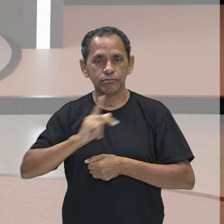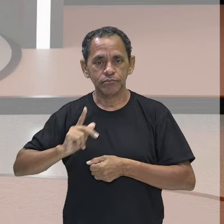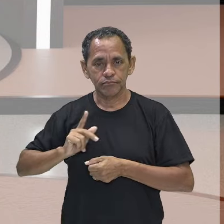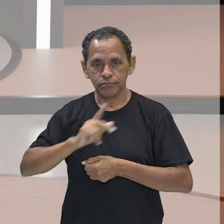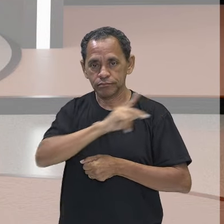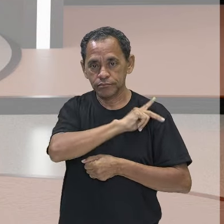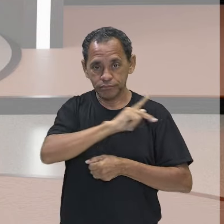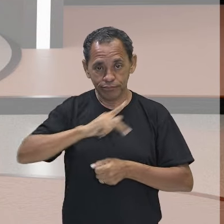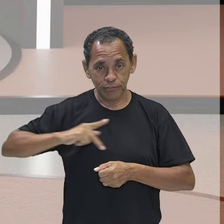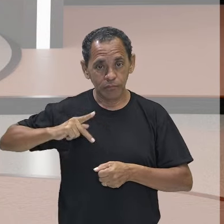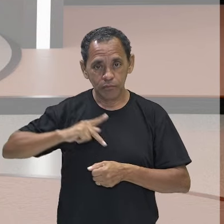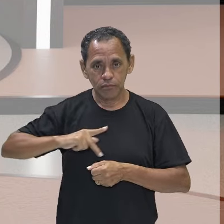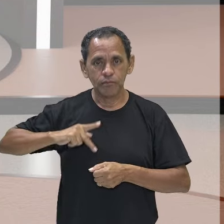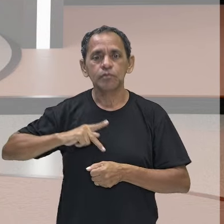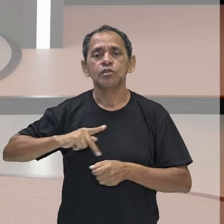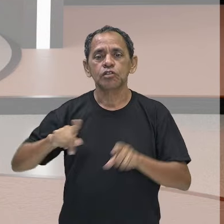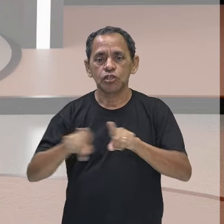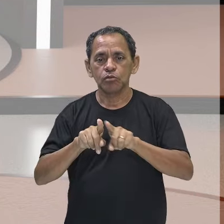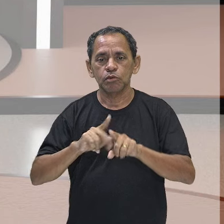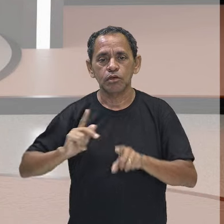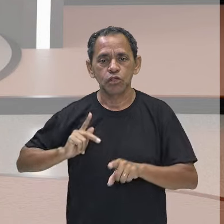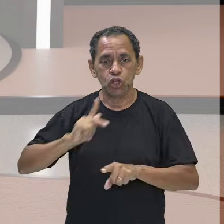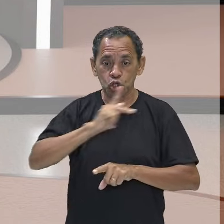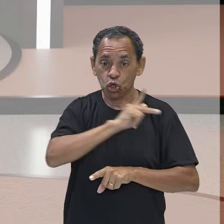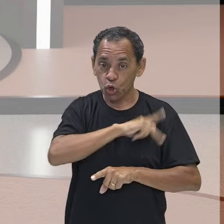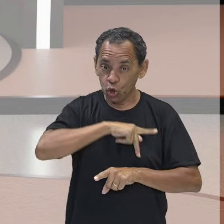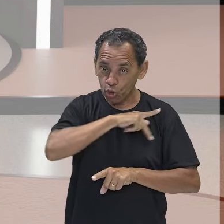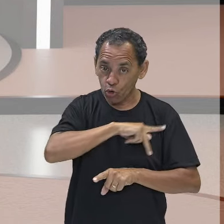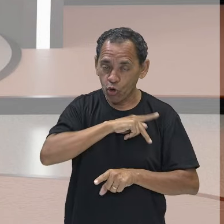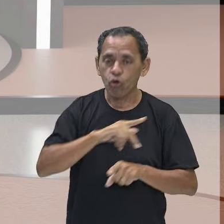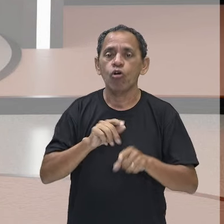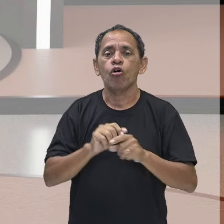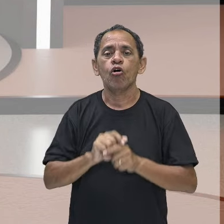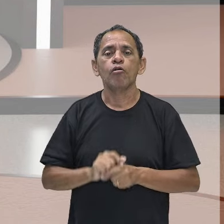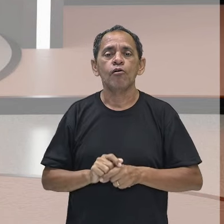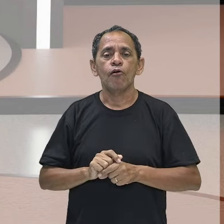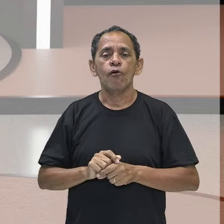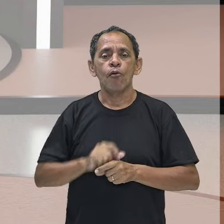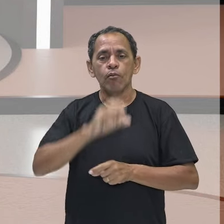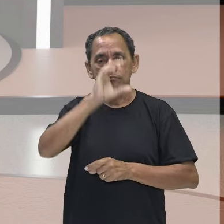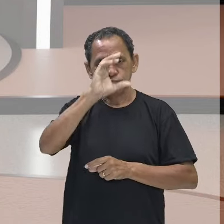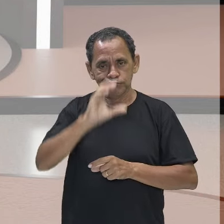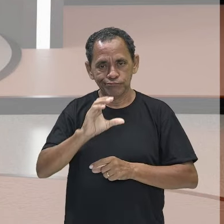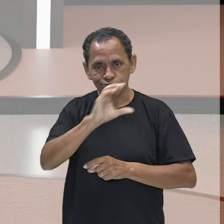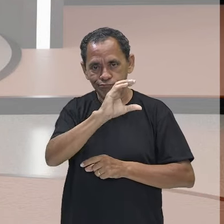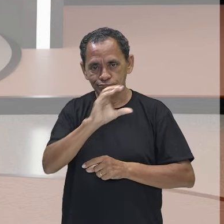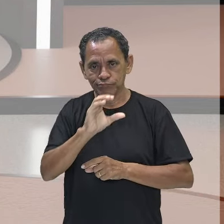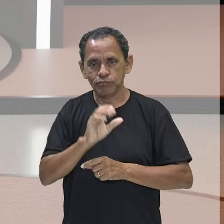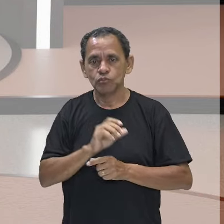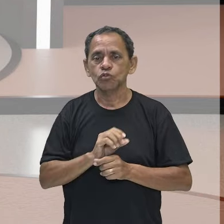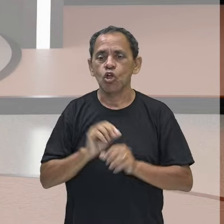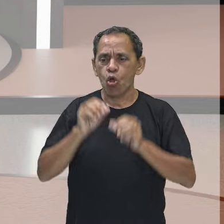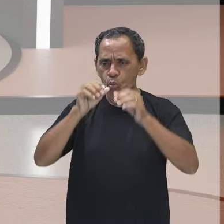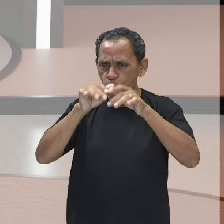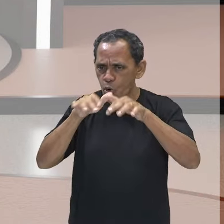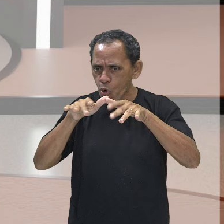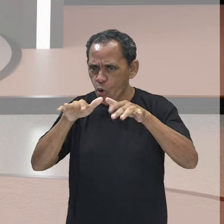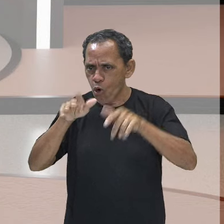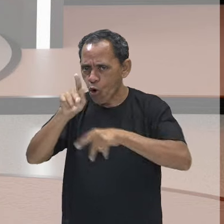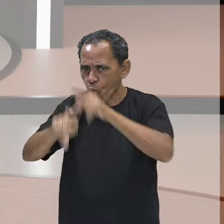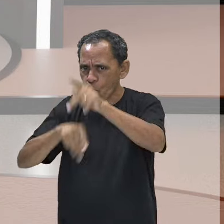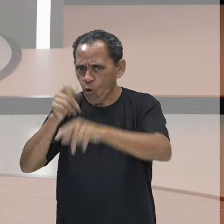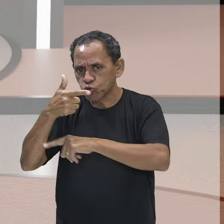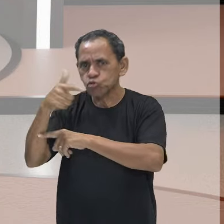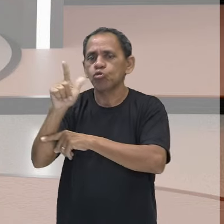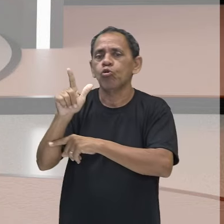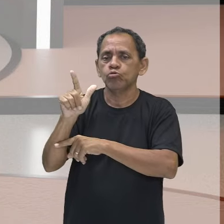a palavra cristã para outros povos, tá, gente? E aos poucos, tá, gente? O Paulo, que era cristão,